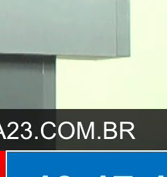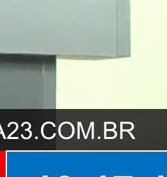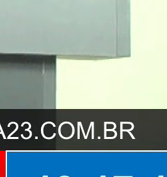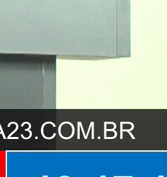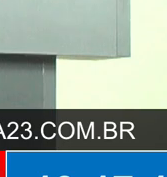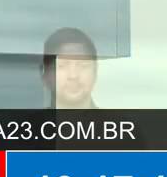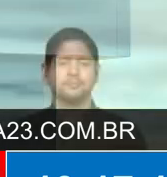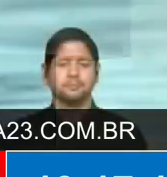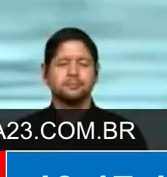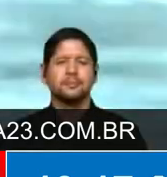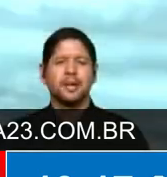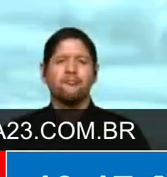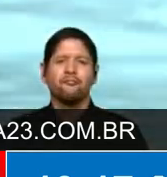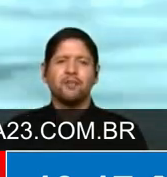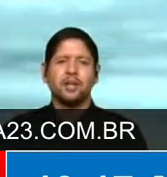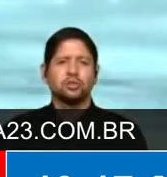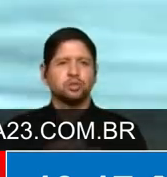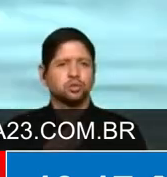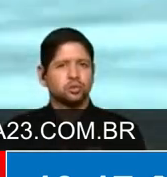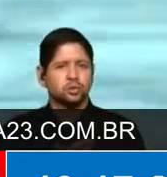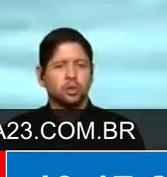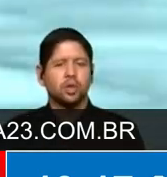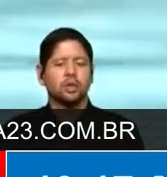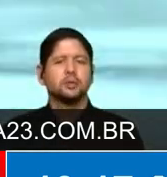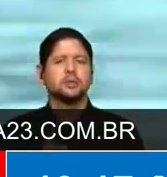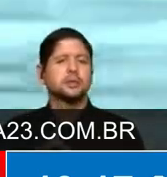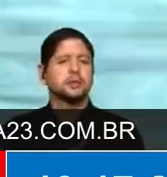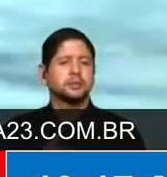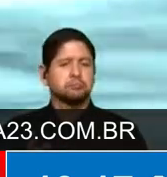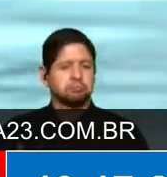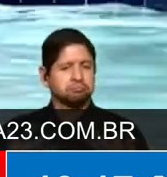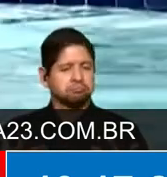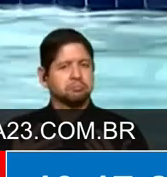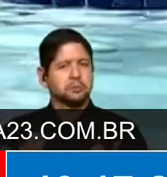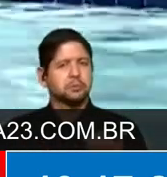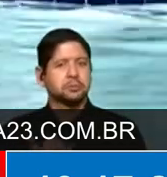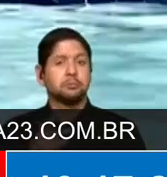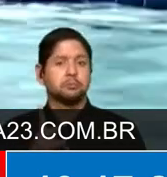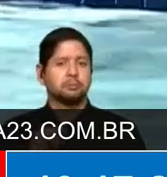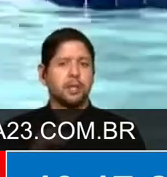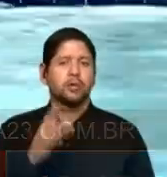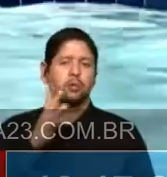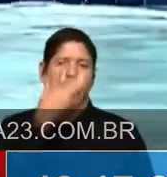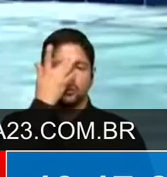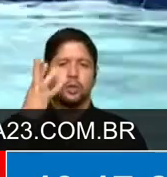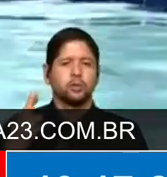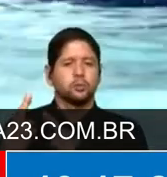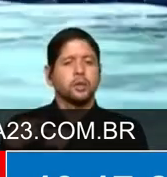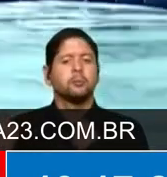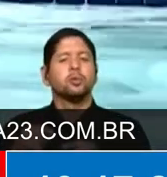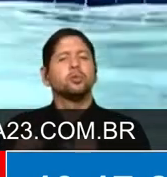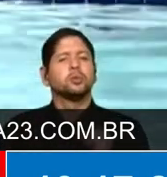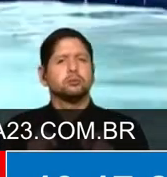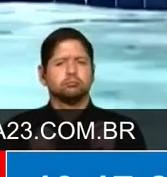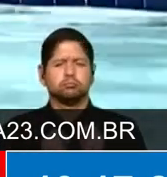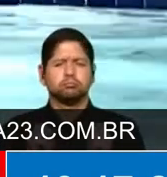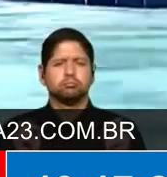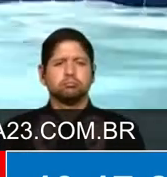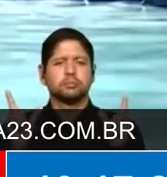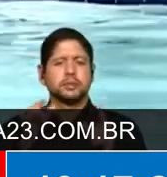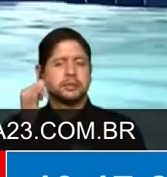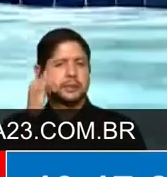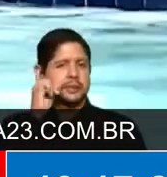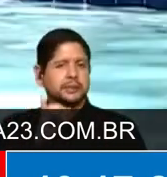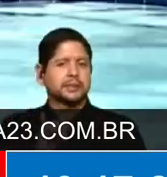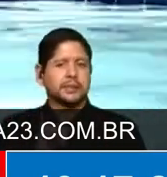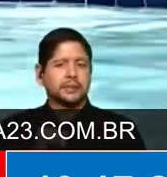pouco. Férias escolares é sinônimo de diversão, mas os pais ou responsáveis precisam ficar atentos para evitar